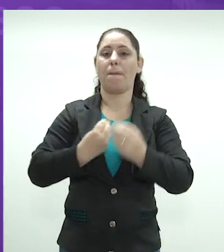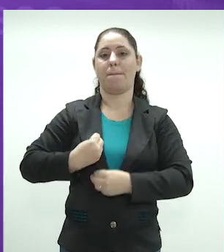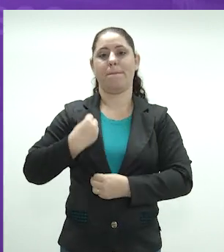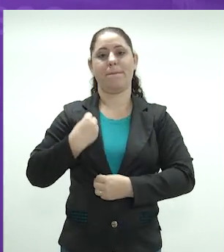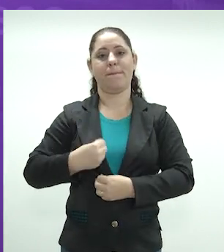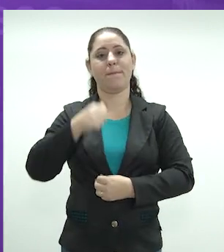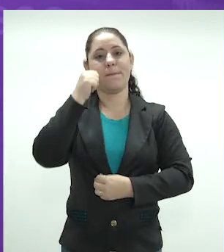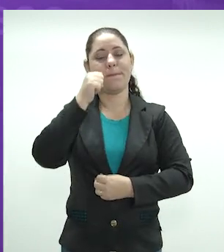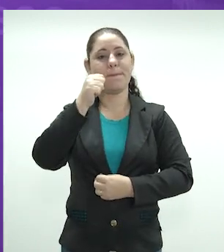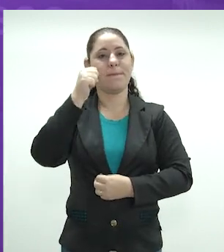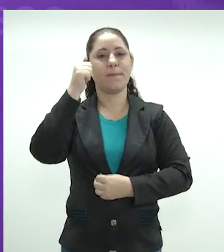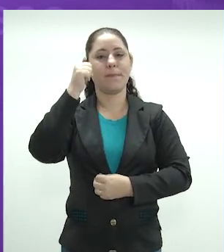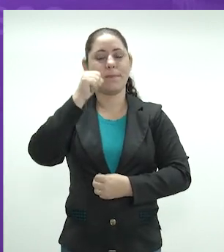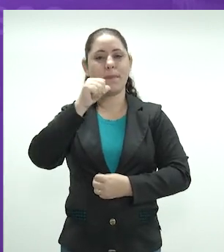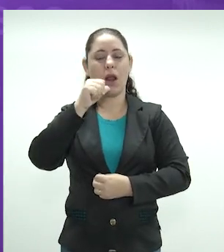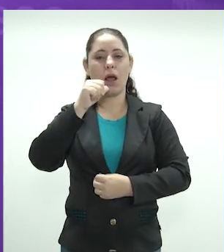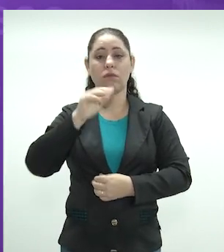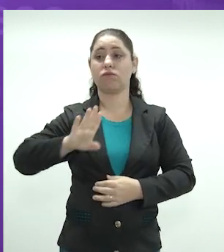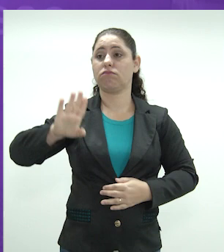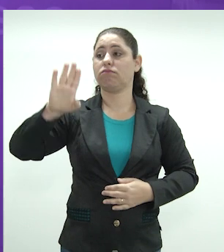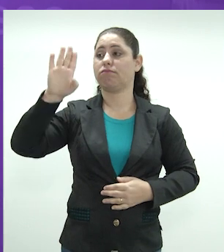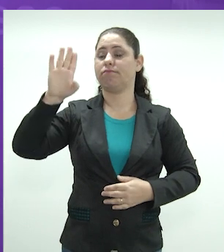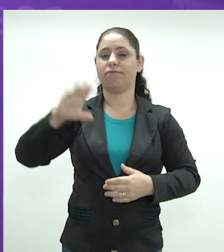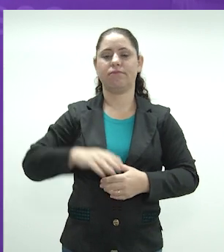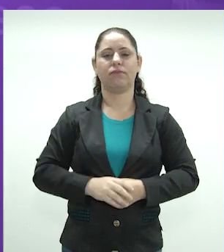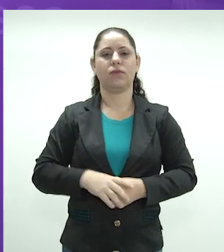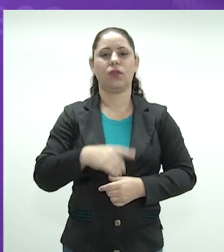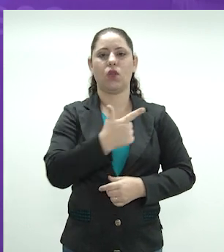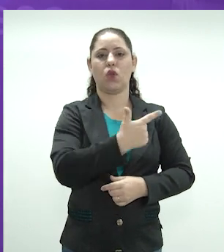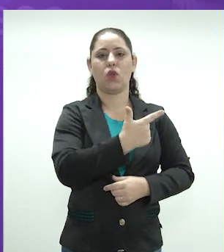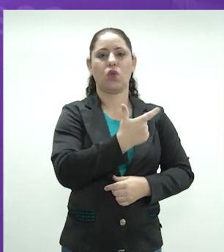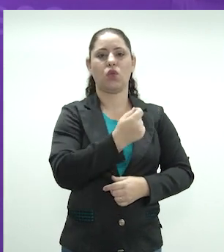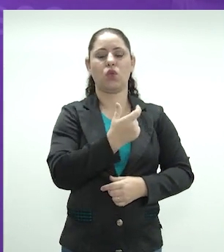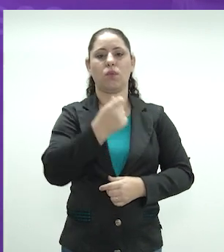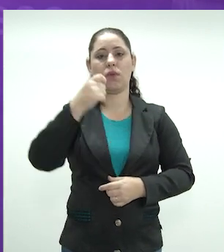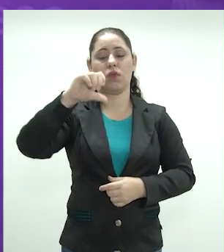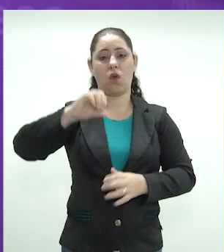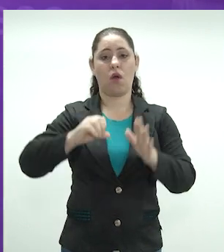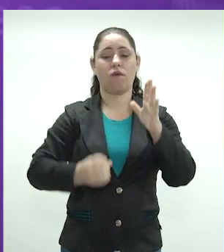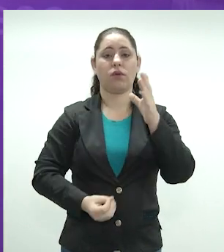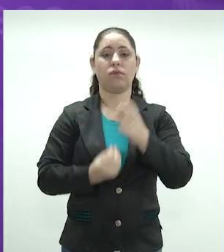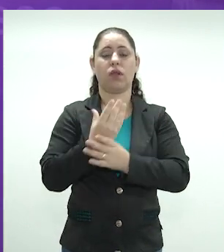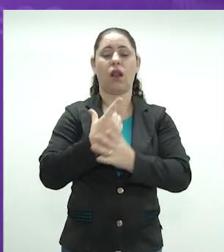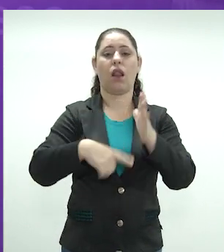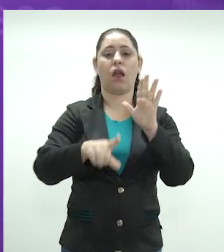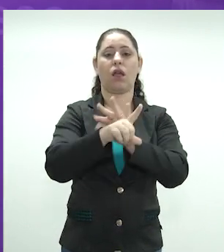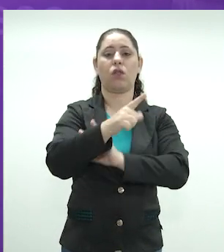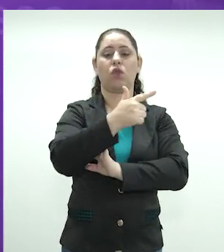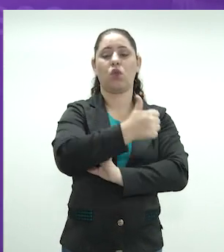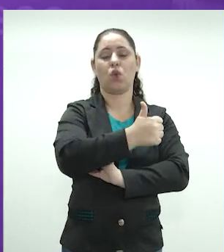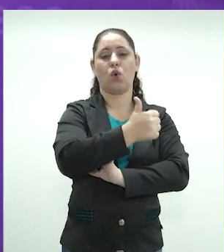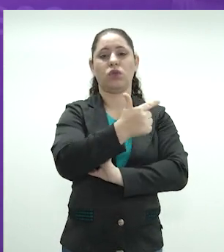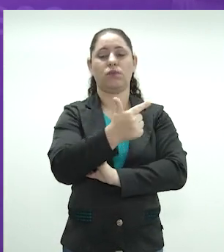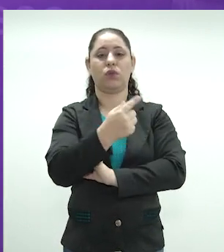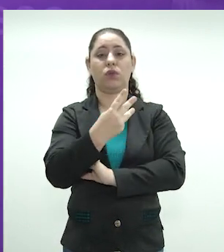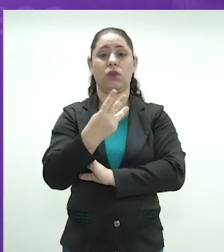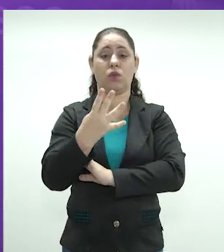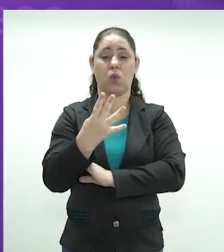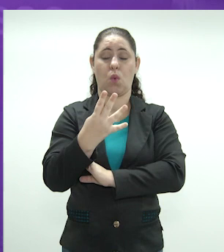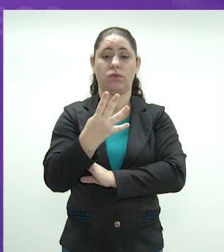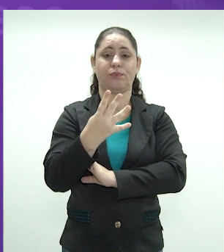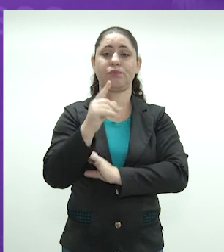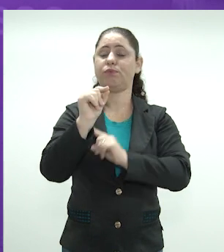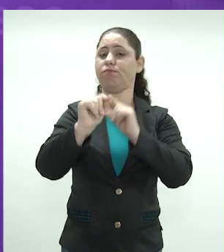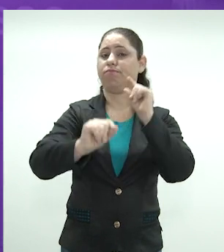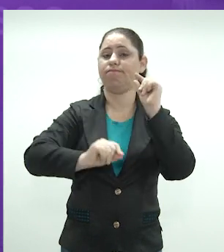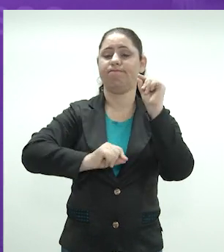para a participação de mulheres nos pleitos. Em 2009, foi sancionada a Lei 12.034,